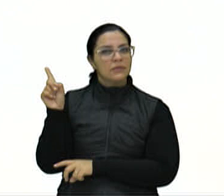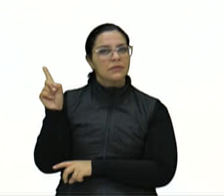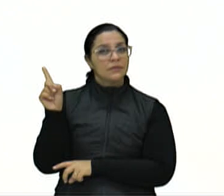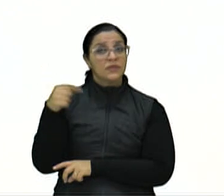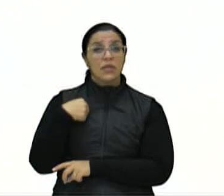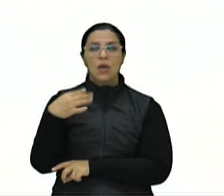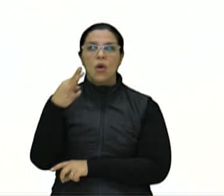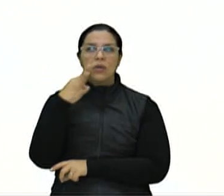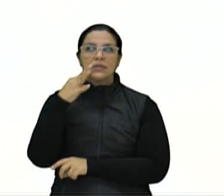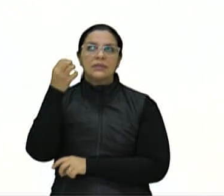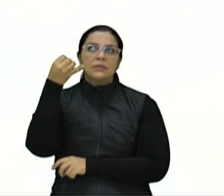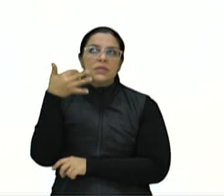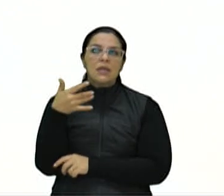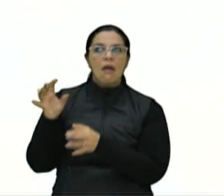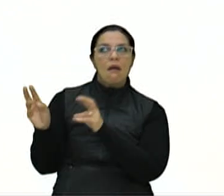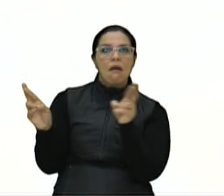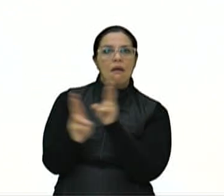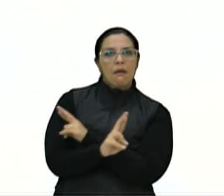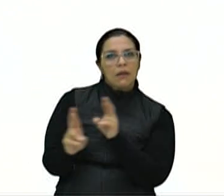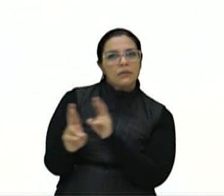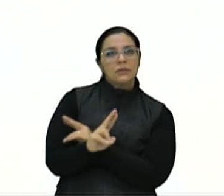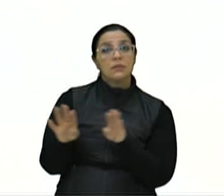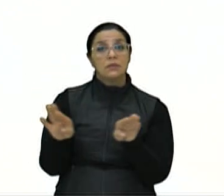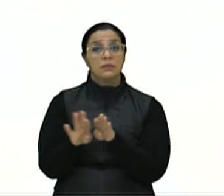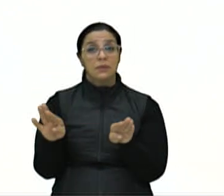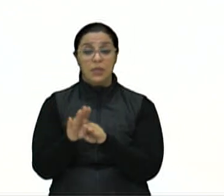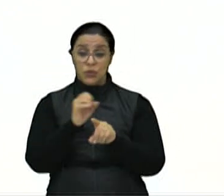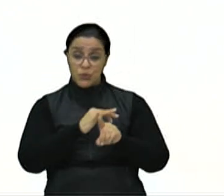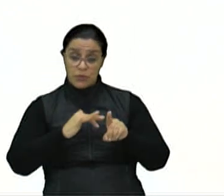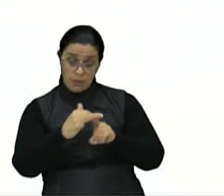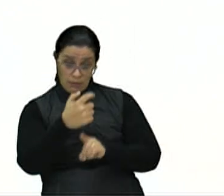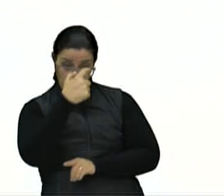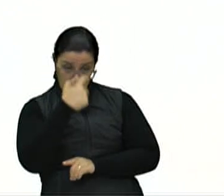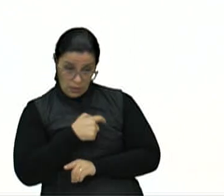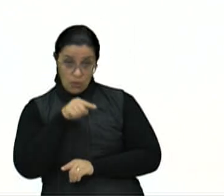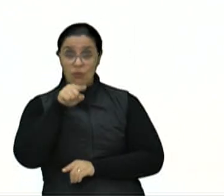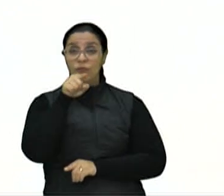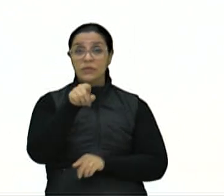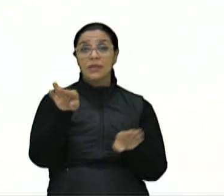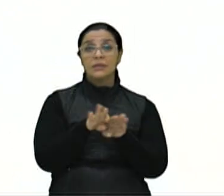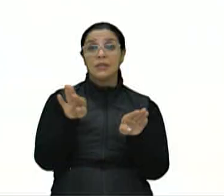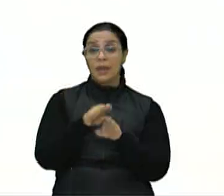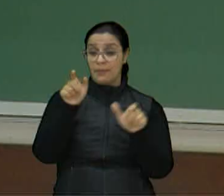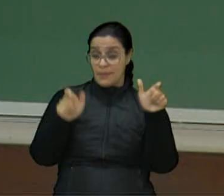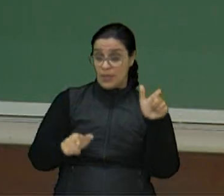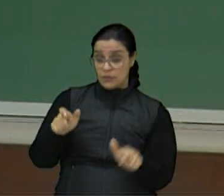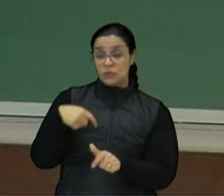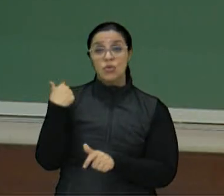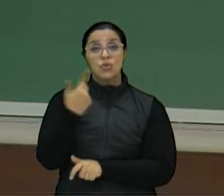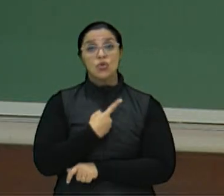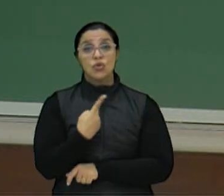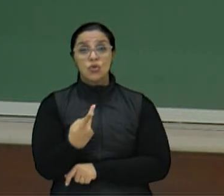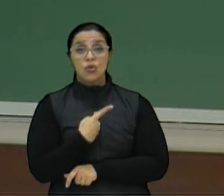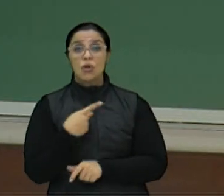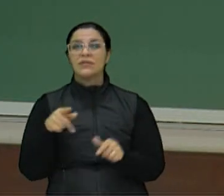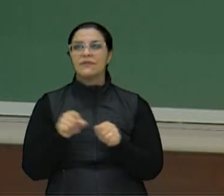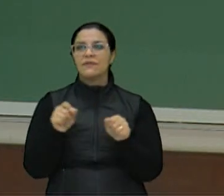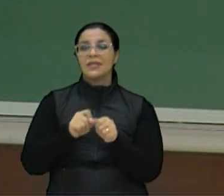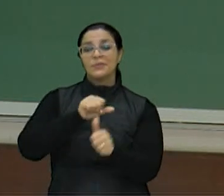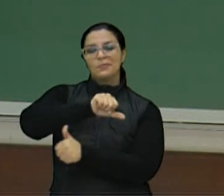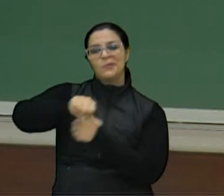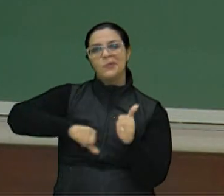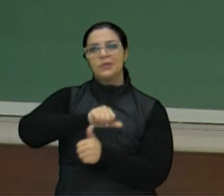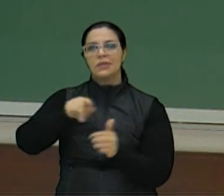você consiga estabelecer essa relação. Eu, sociedade, você cidadão, nós causamos